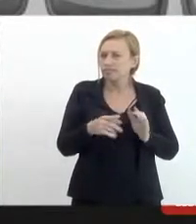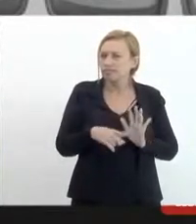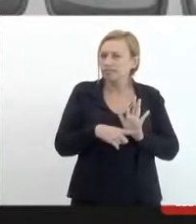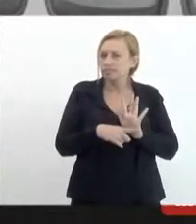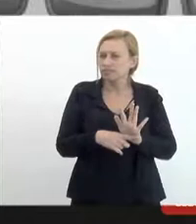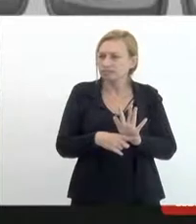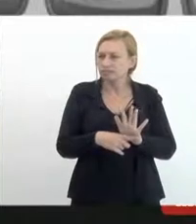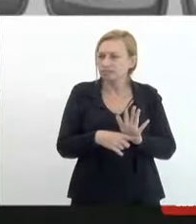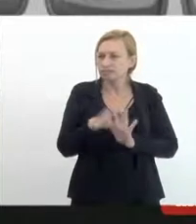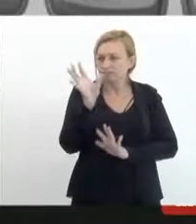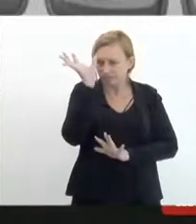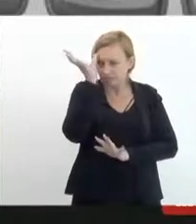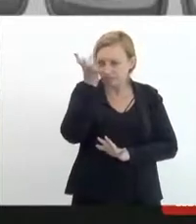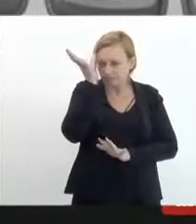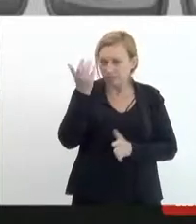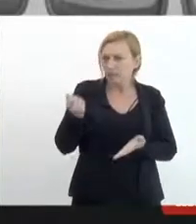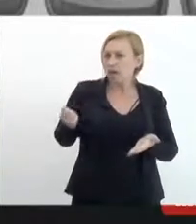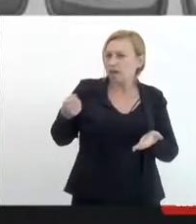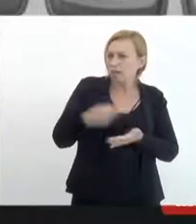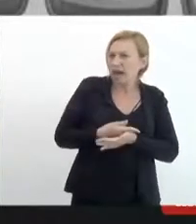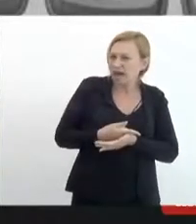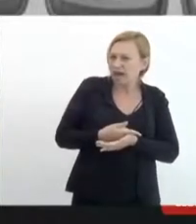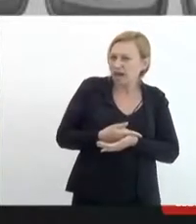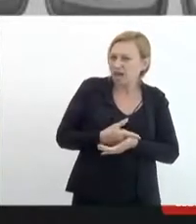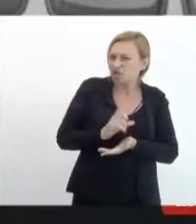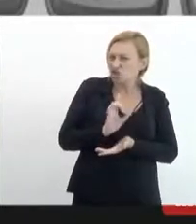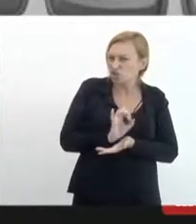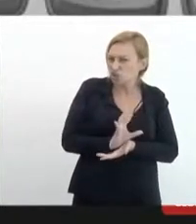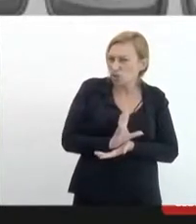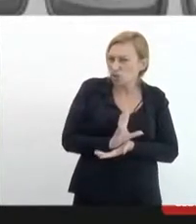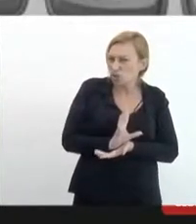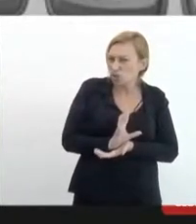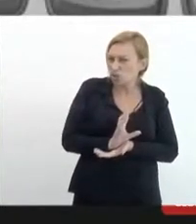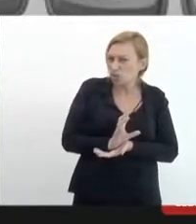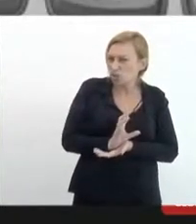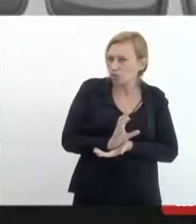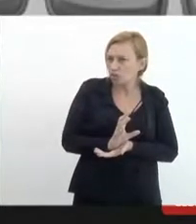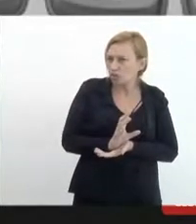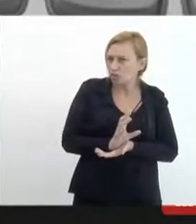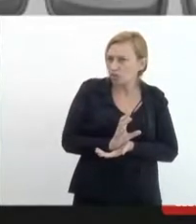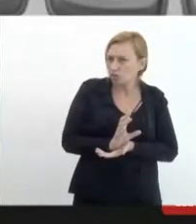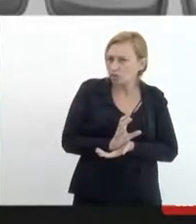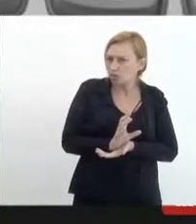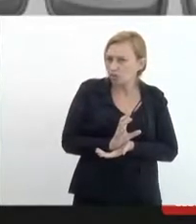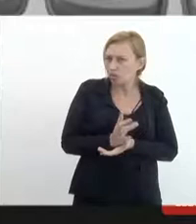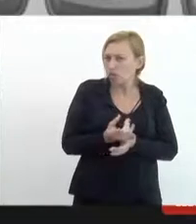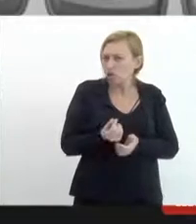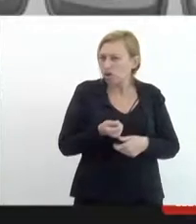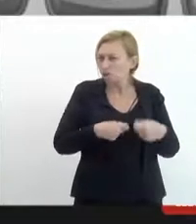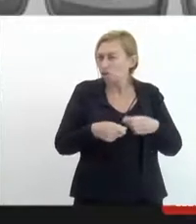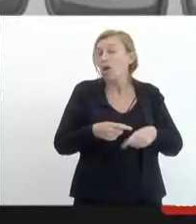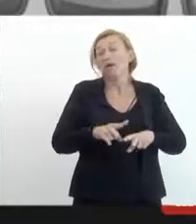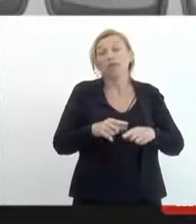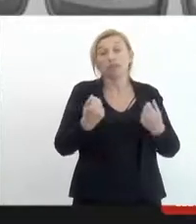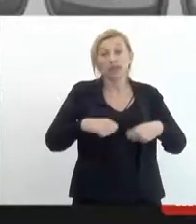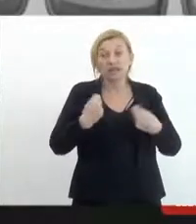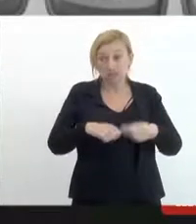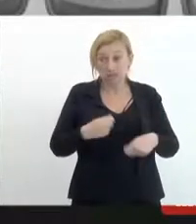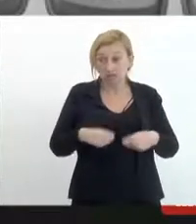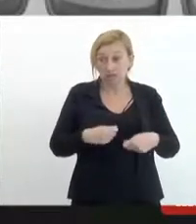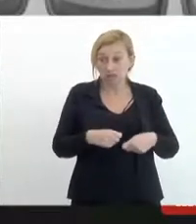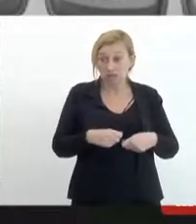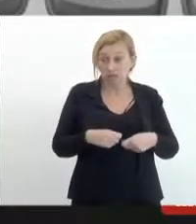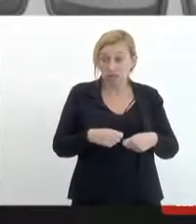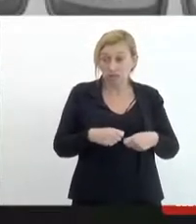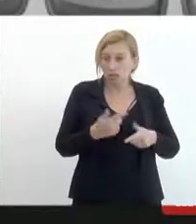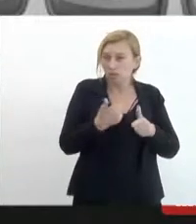pagar apenas aproveitando algum benefício econômico casual, é preciso atacar a causa